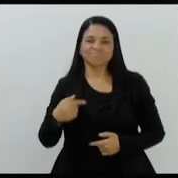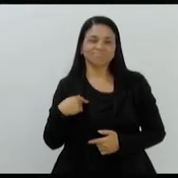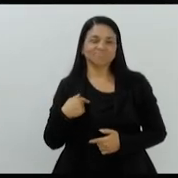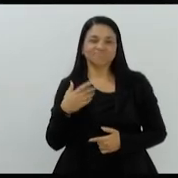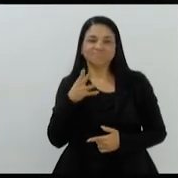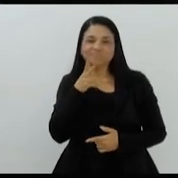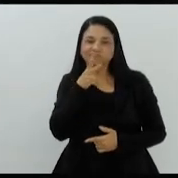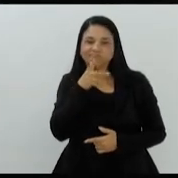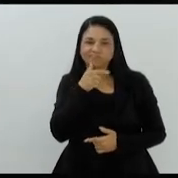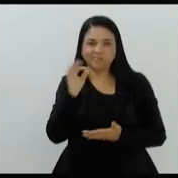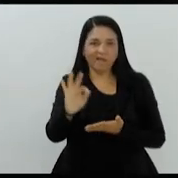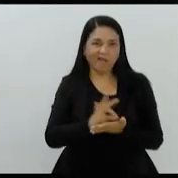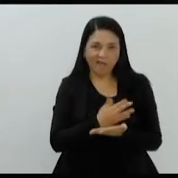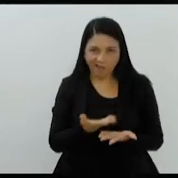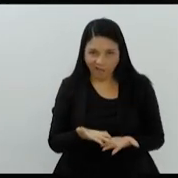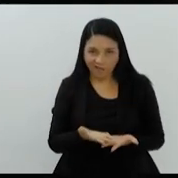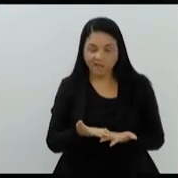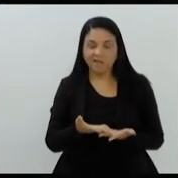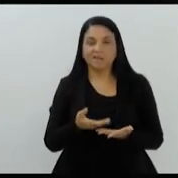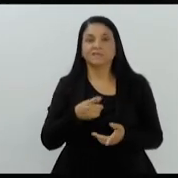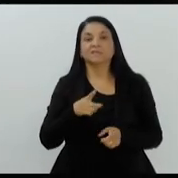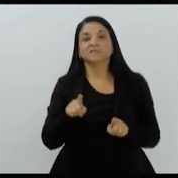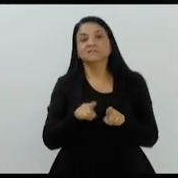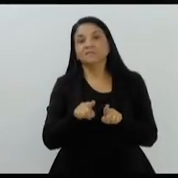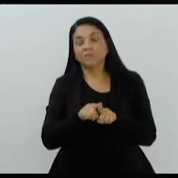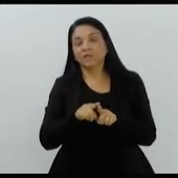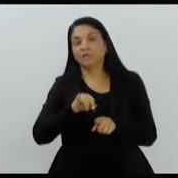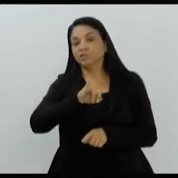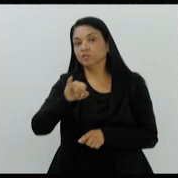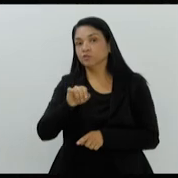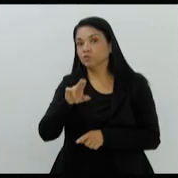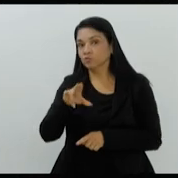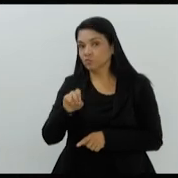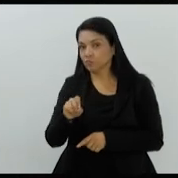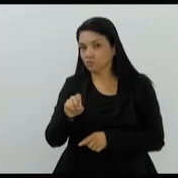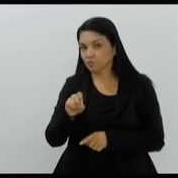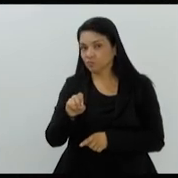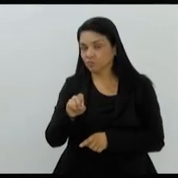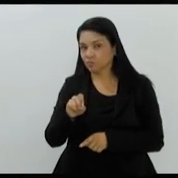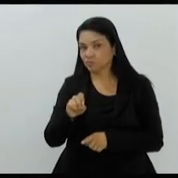Também, ainda em